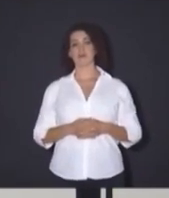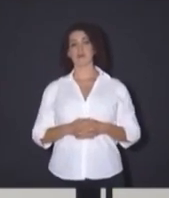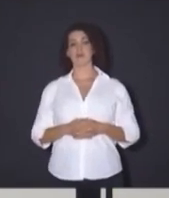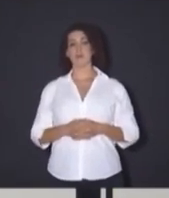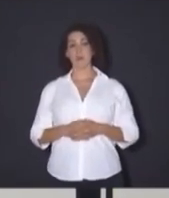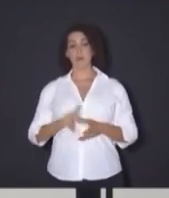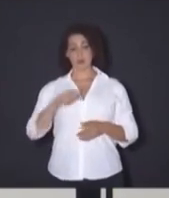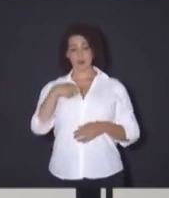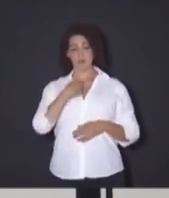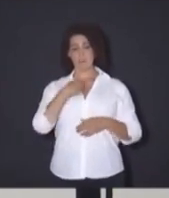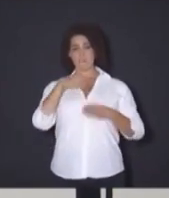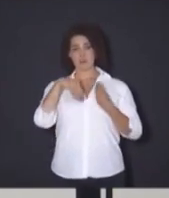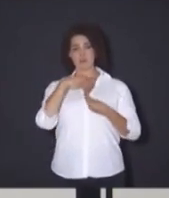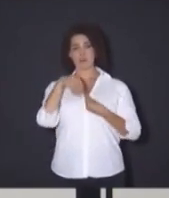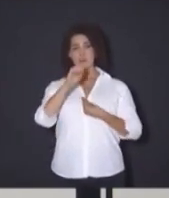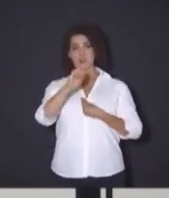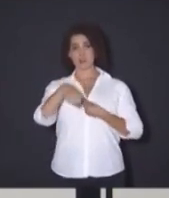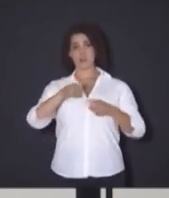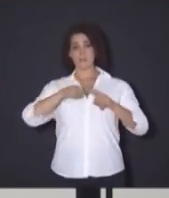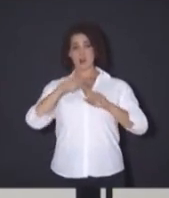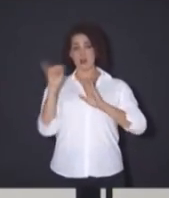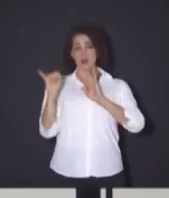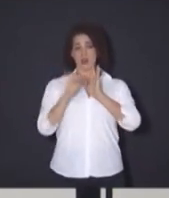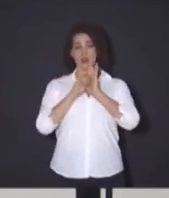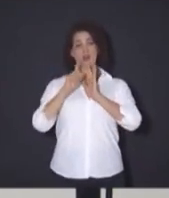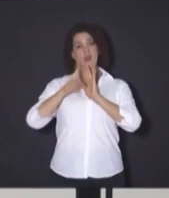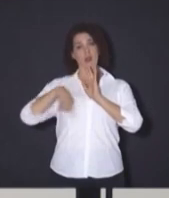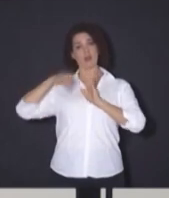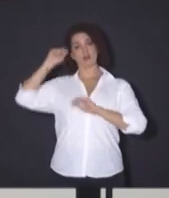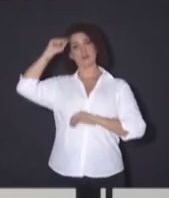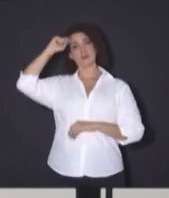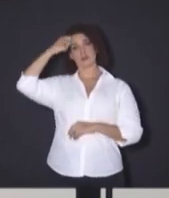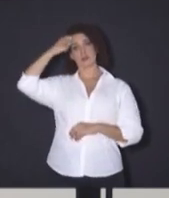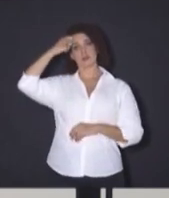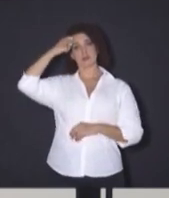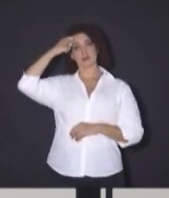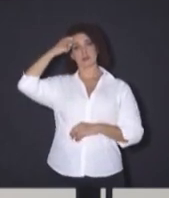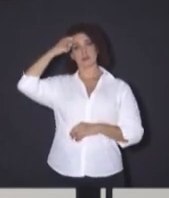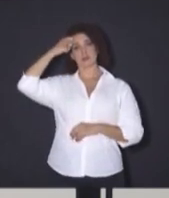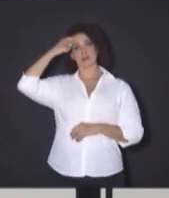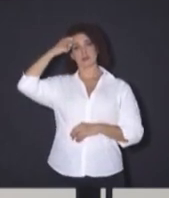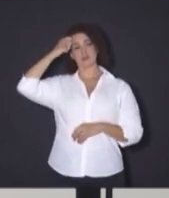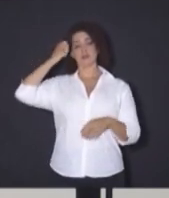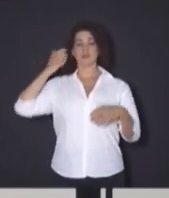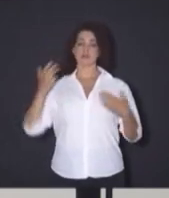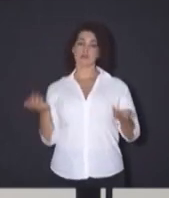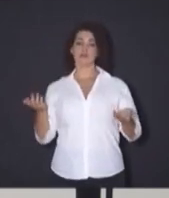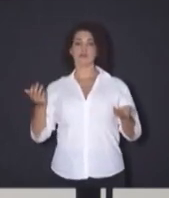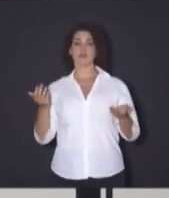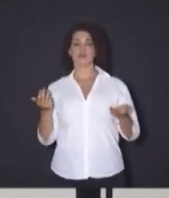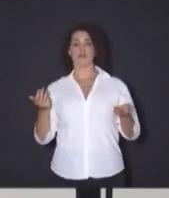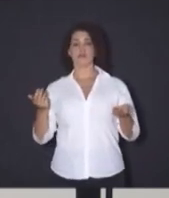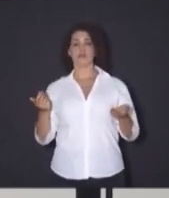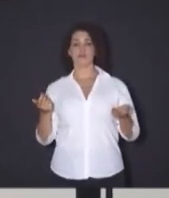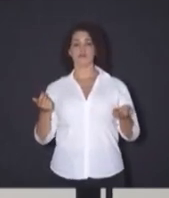Sou mistura, sou, mas minha identificação é como negra. Né? Então...